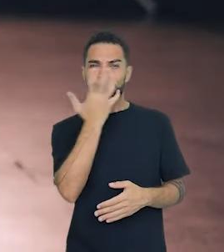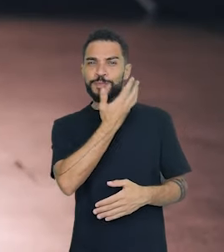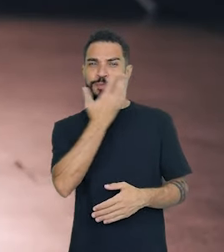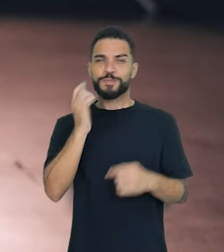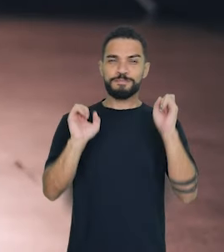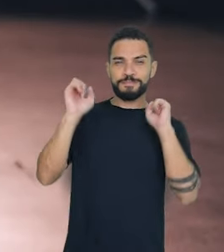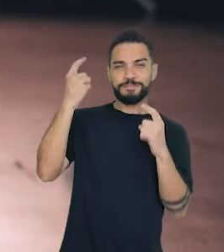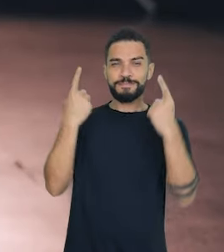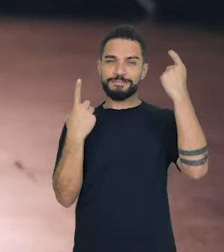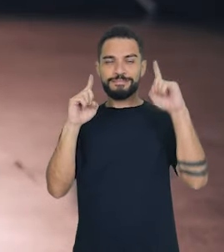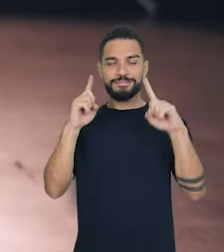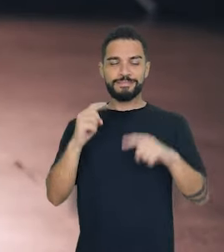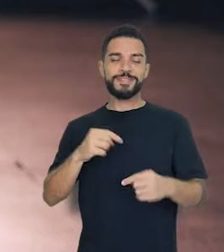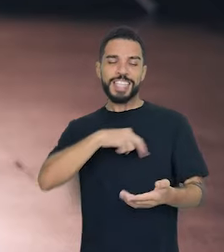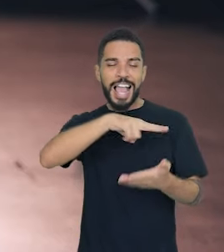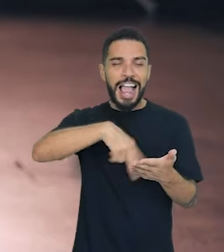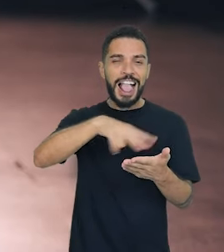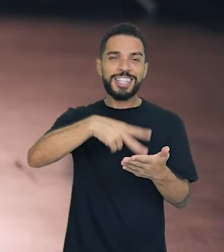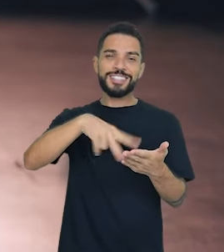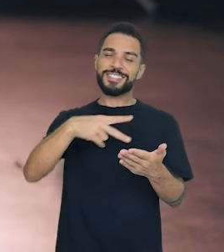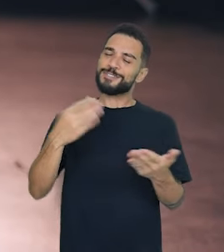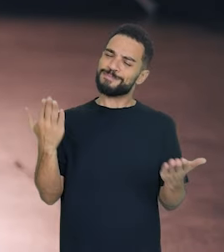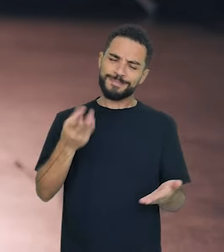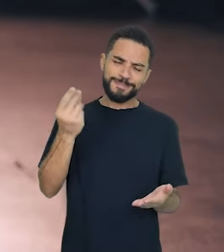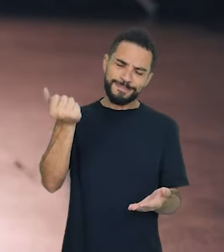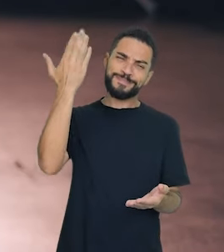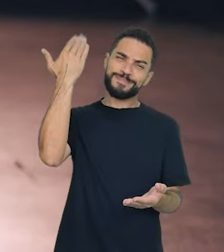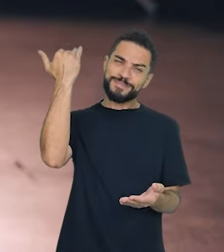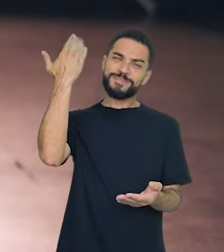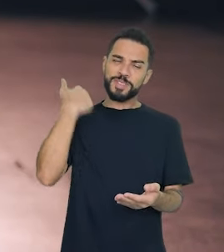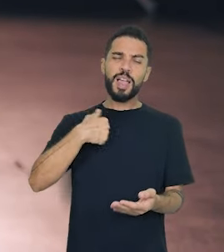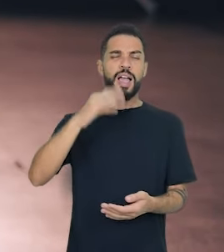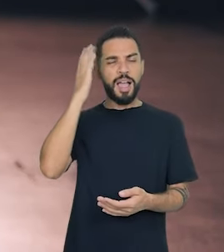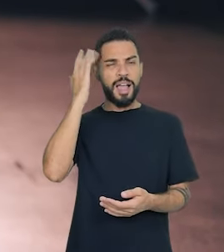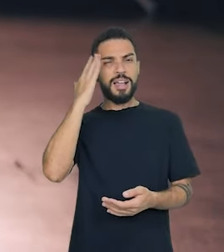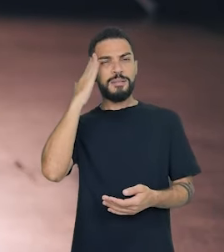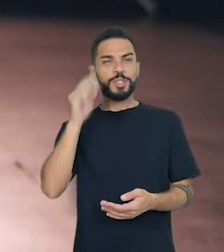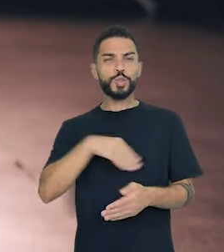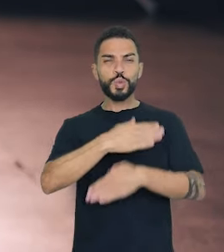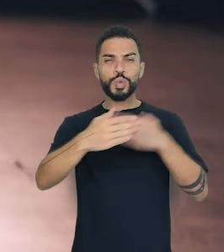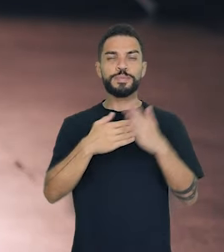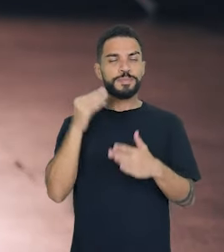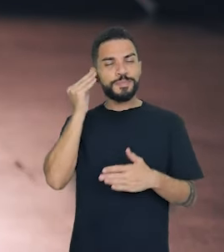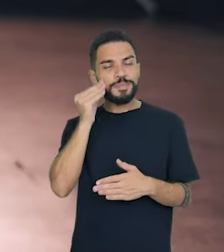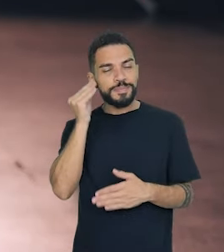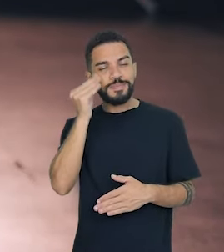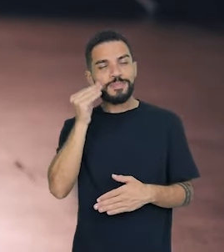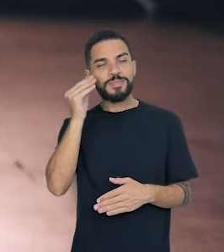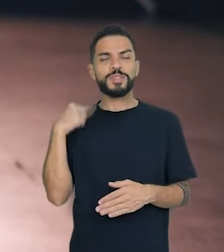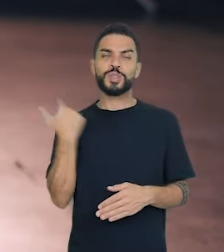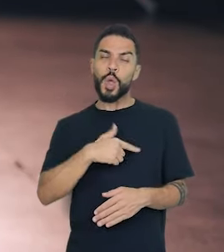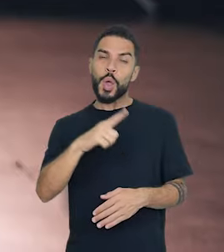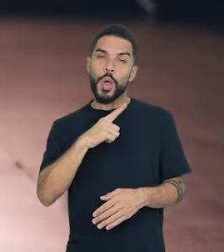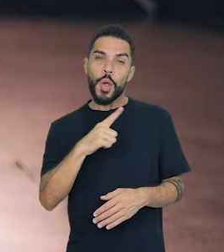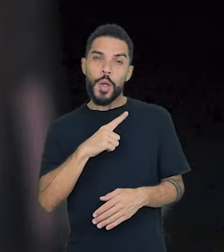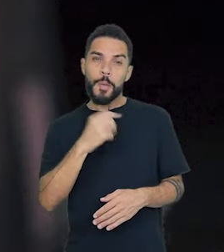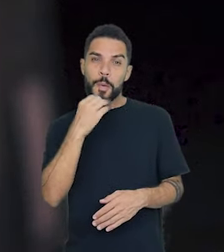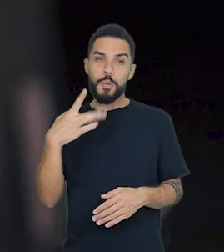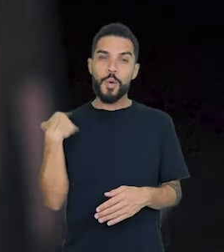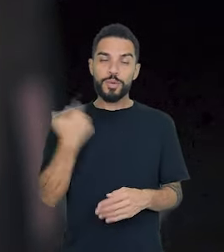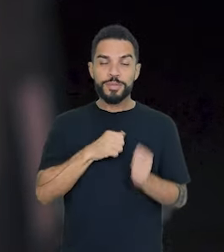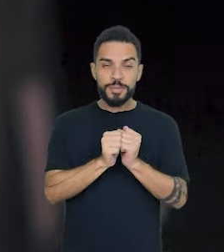já era mestre sala, então eu já sabia da vivência dele. E assim, nós tivemos a oportunidade de